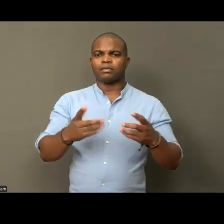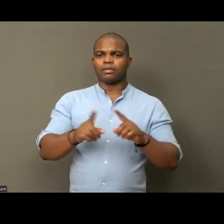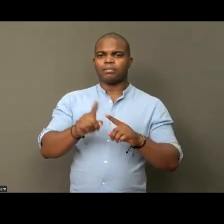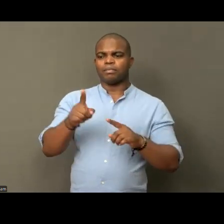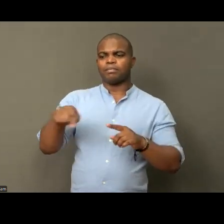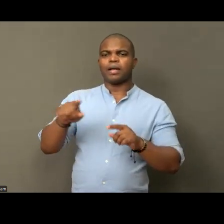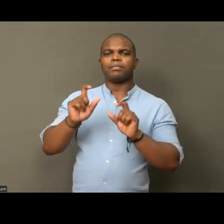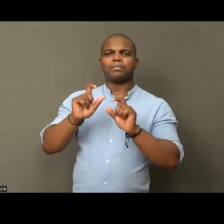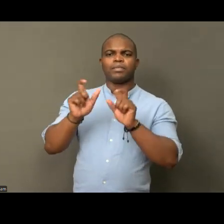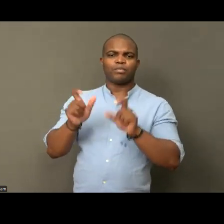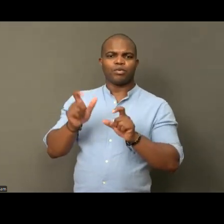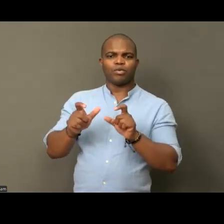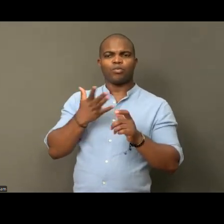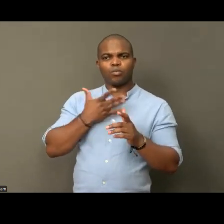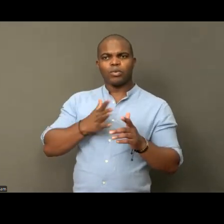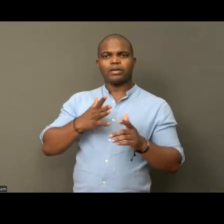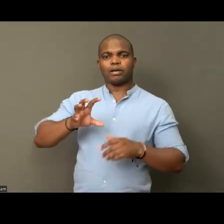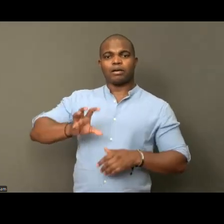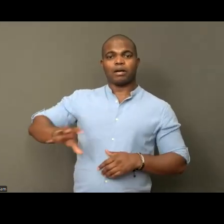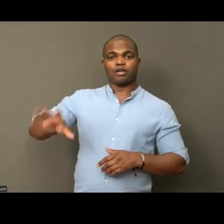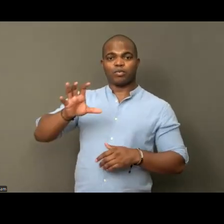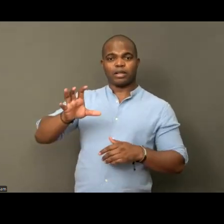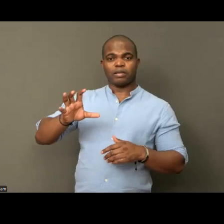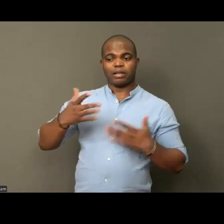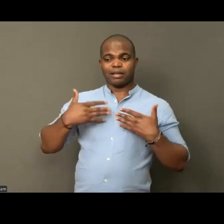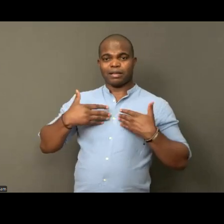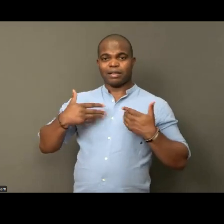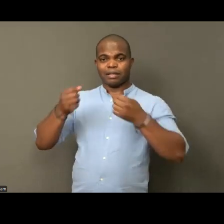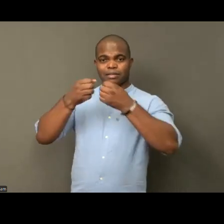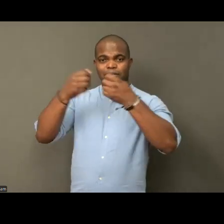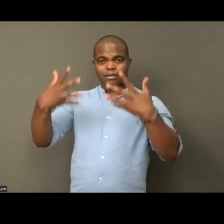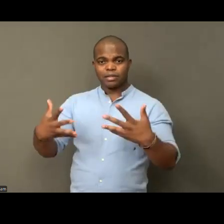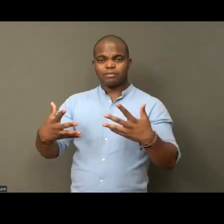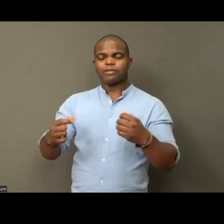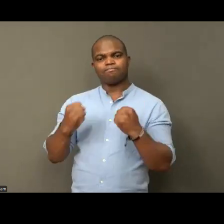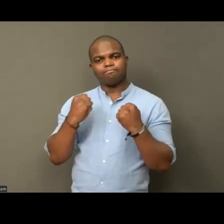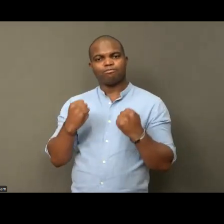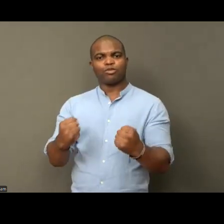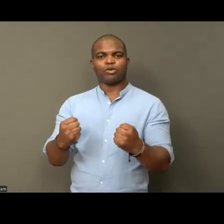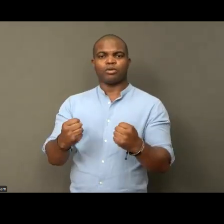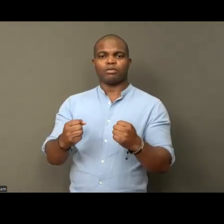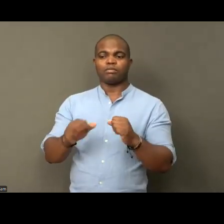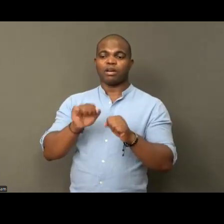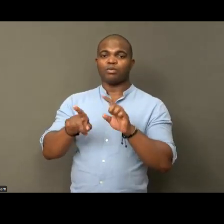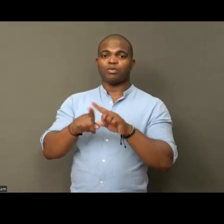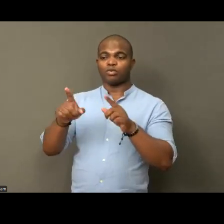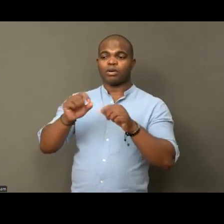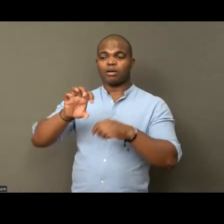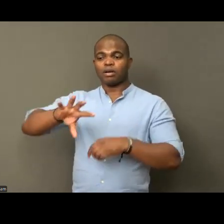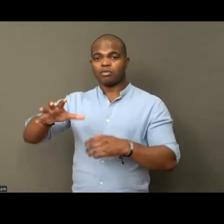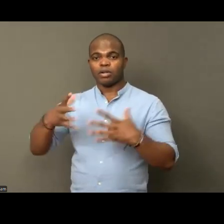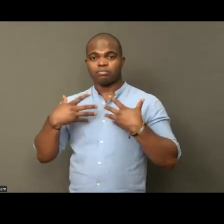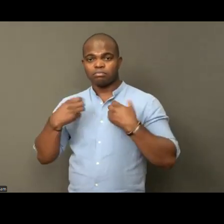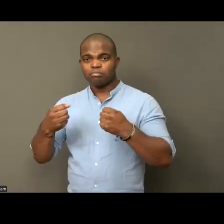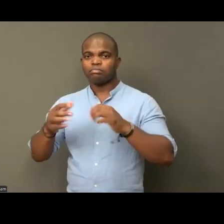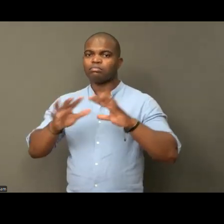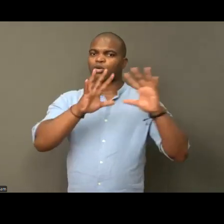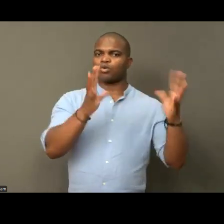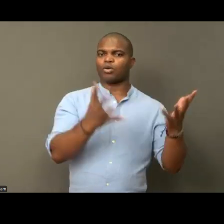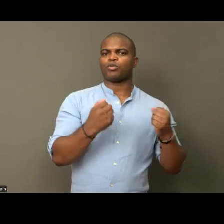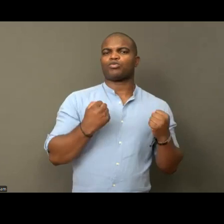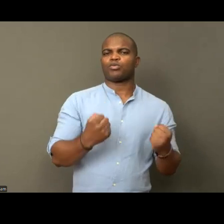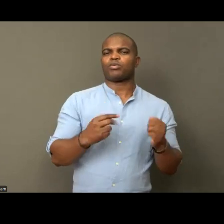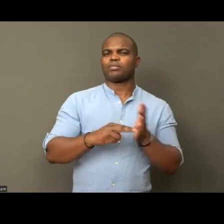saúde, incluindo inovações digitais, abordando as disparidades de saúde e promovendo a participação